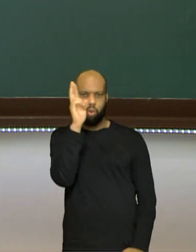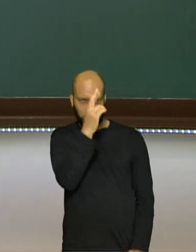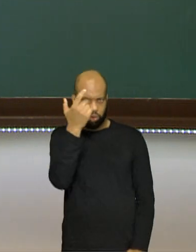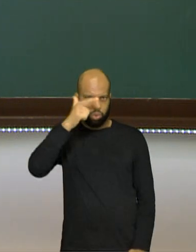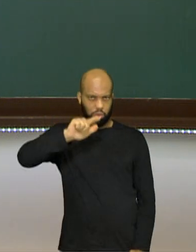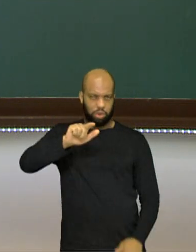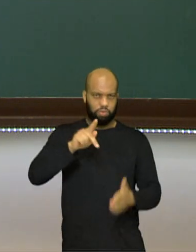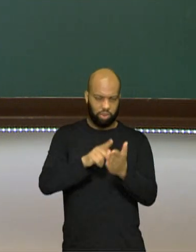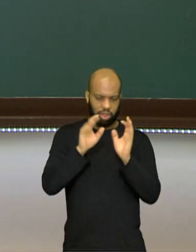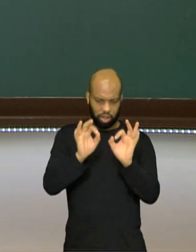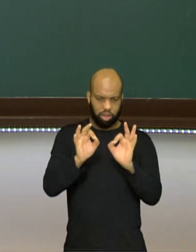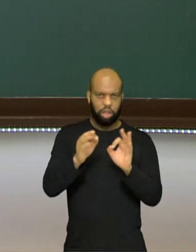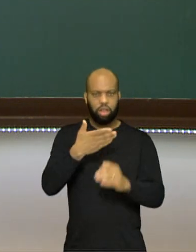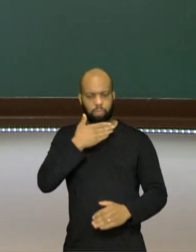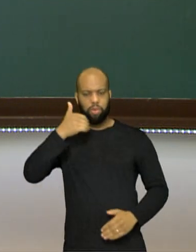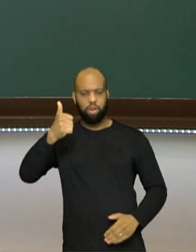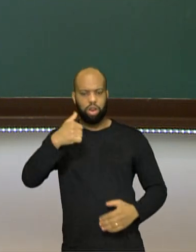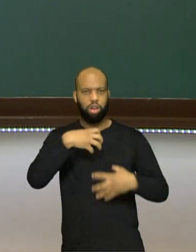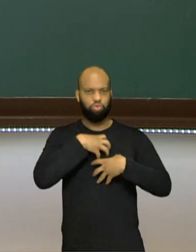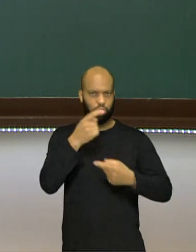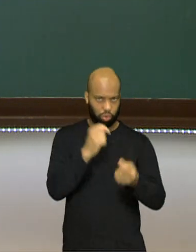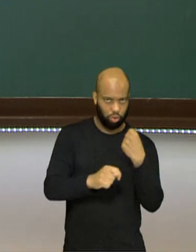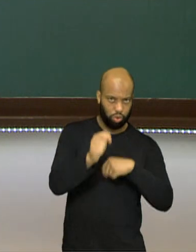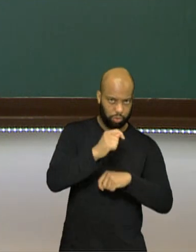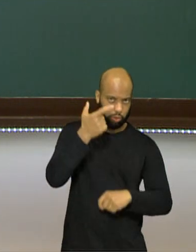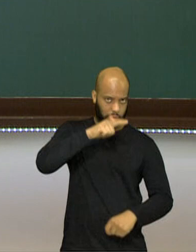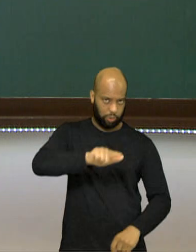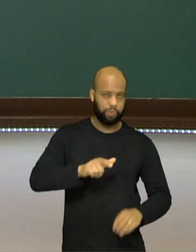conseguiu melhorar o seu aspecto econômico?